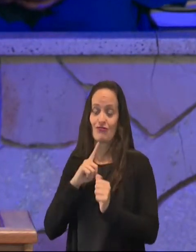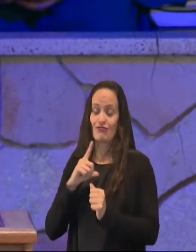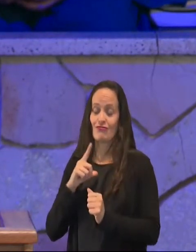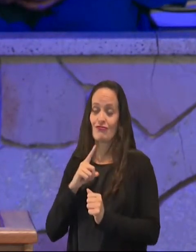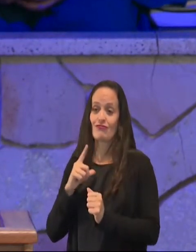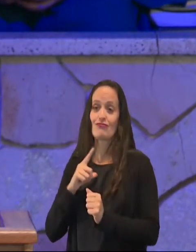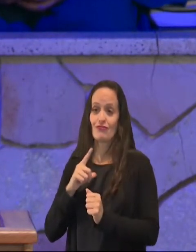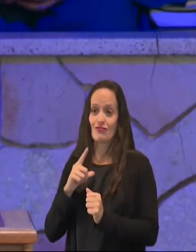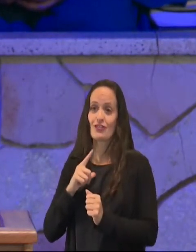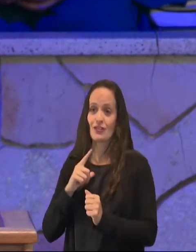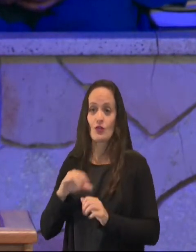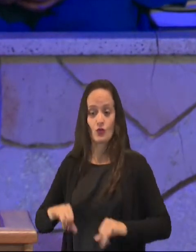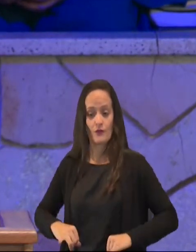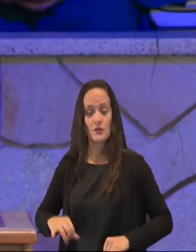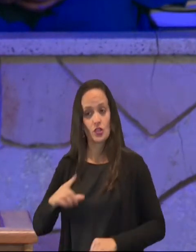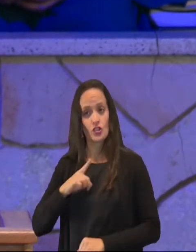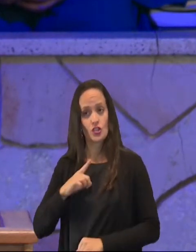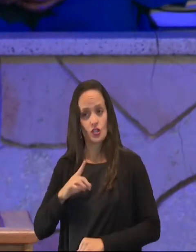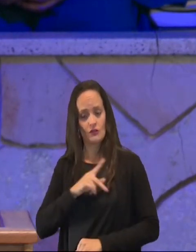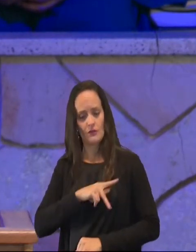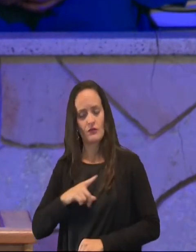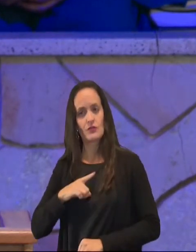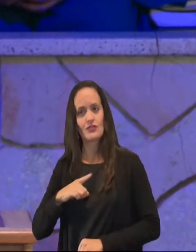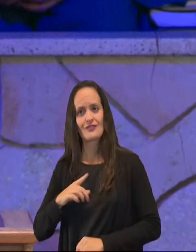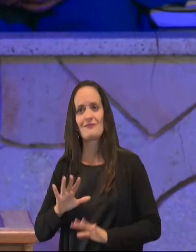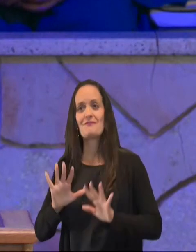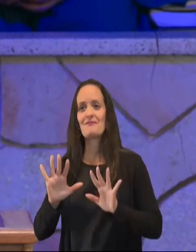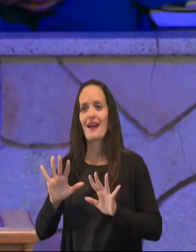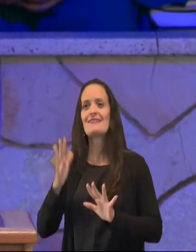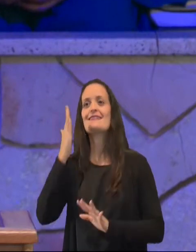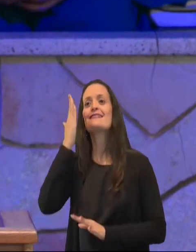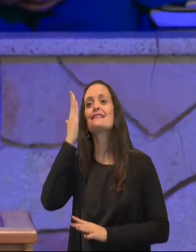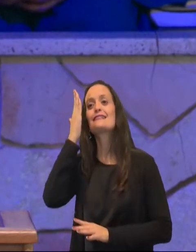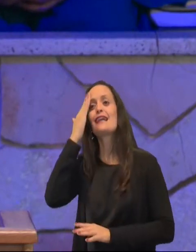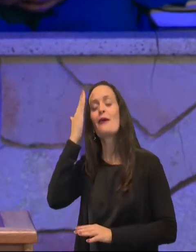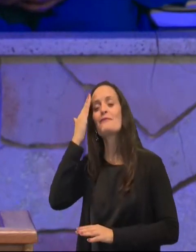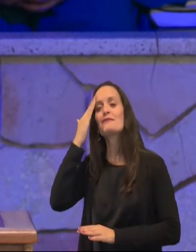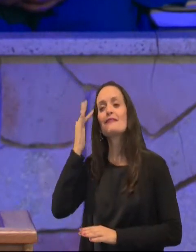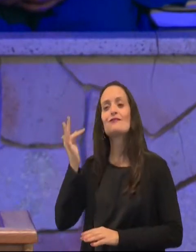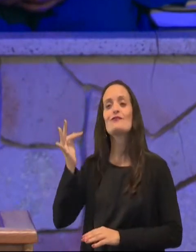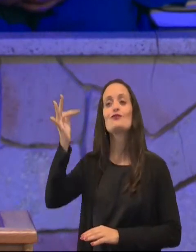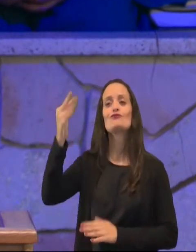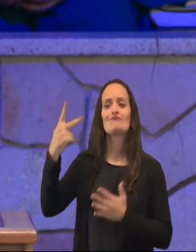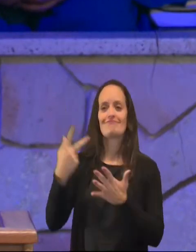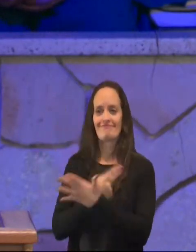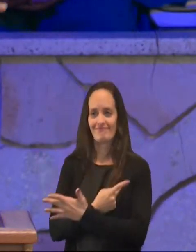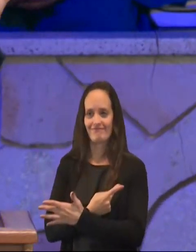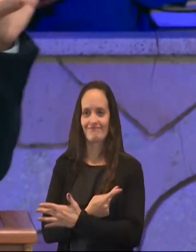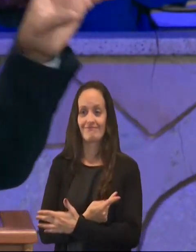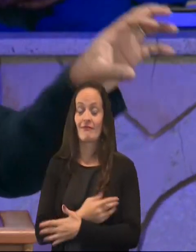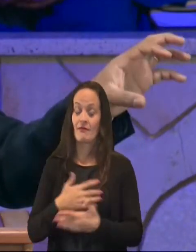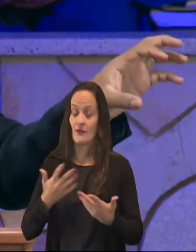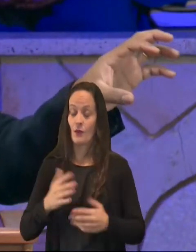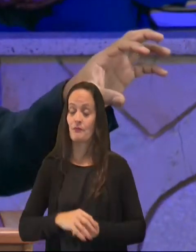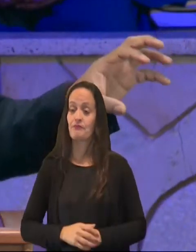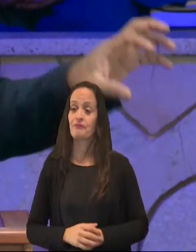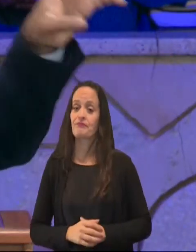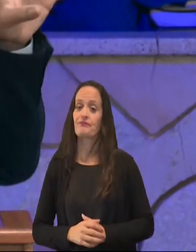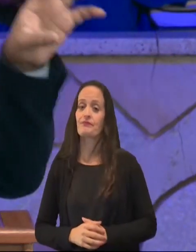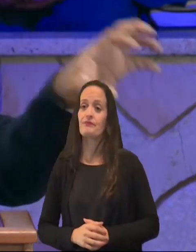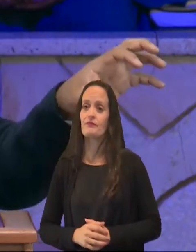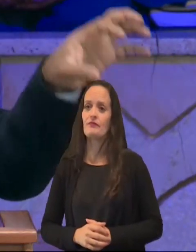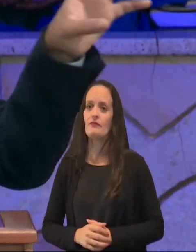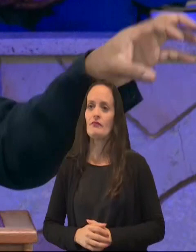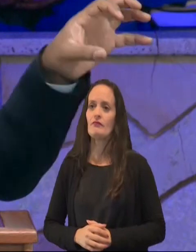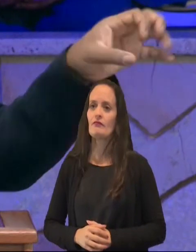Paulo sofreu. Me lembro que quando Ananias é chamado pelo Senhor para atender o apóstolo Paulo, que